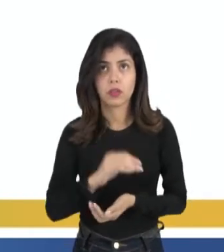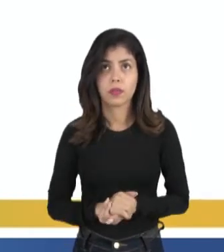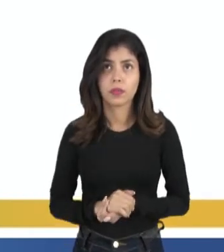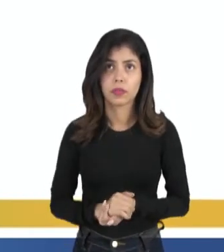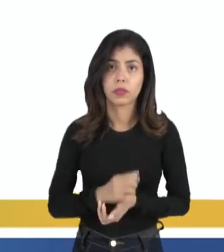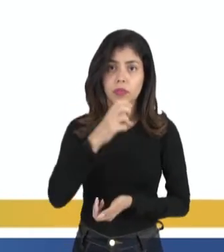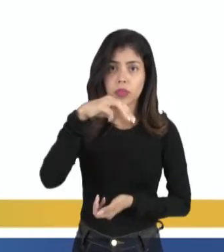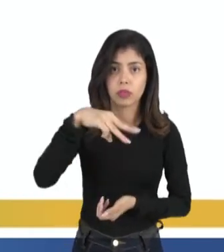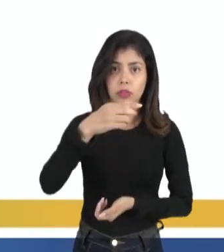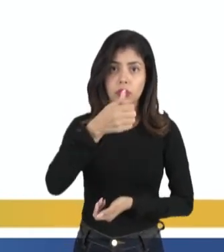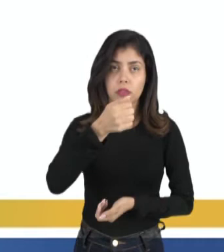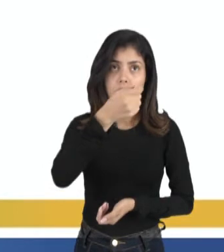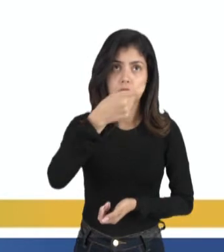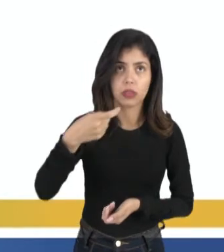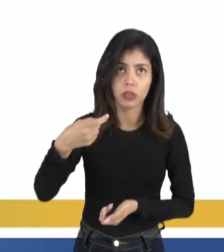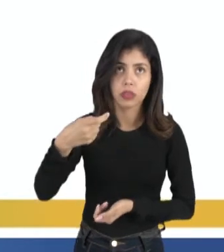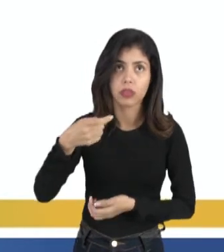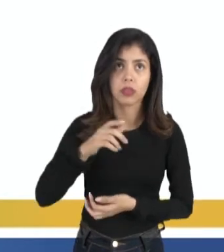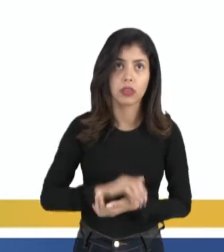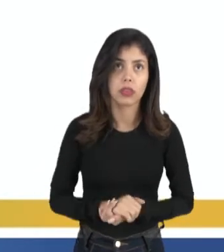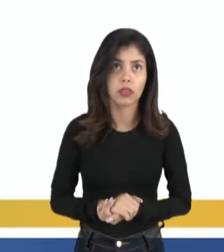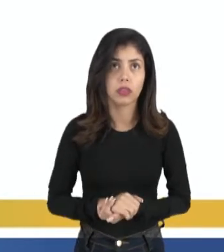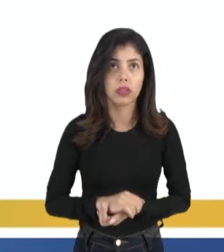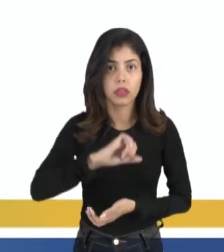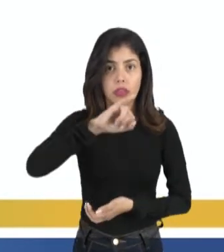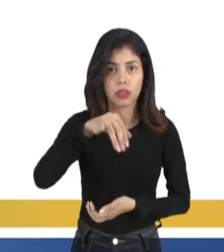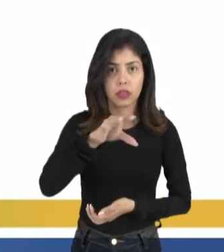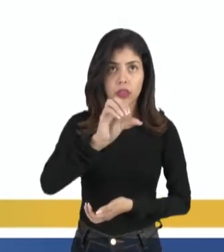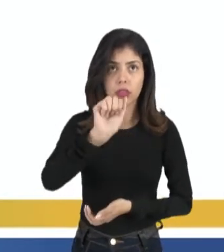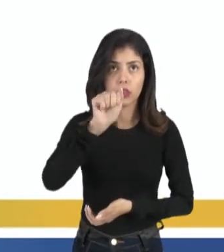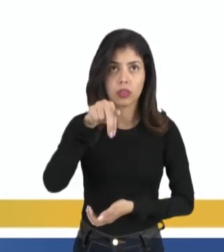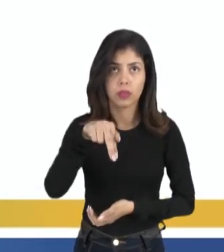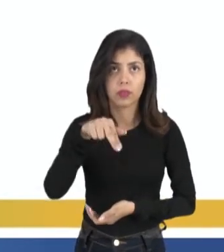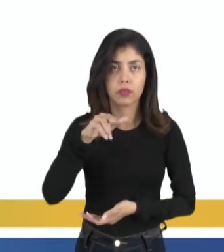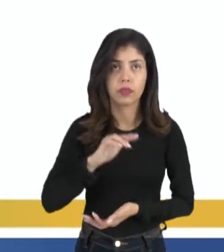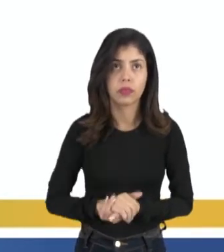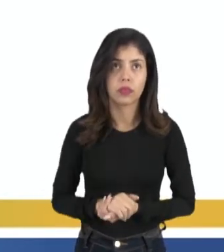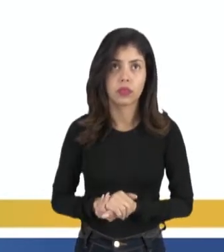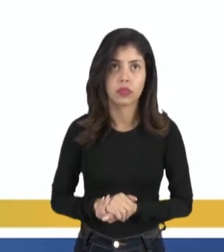óleo de chirico Lu o Max L